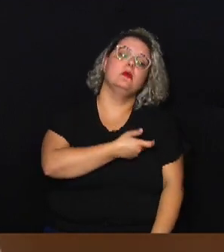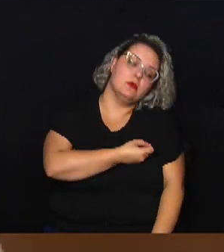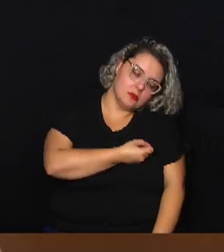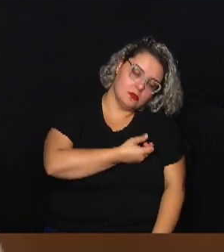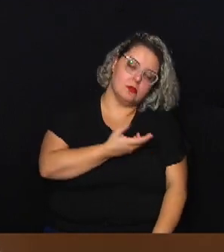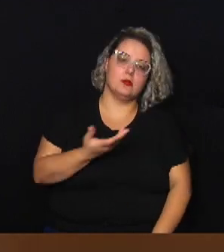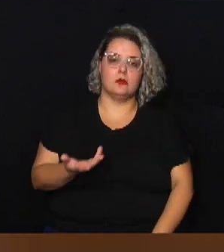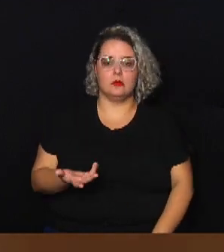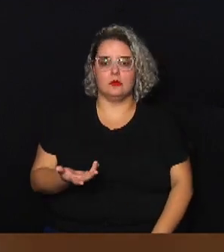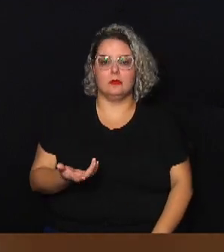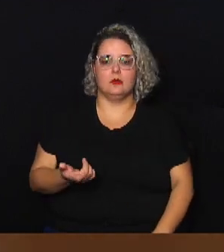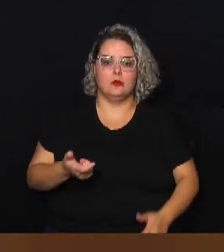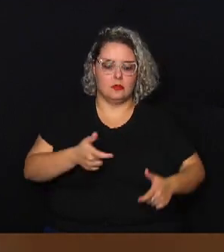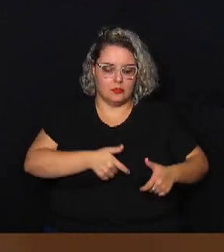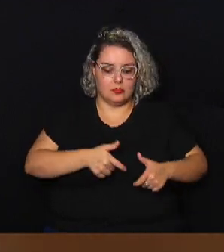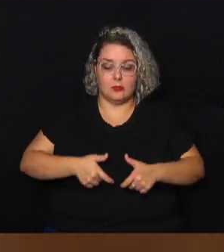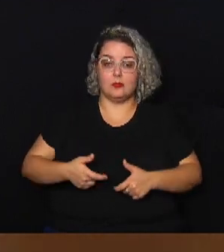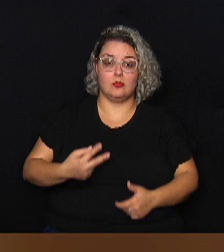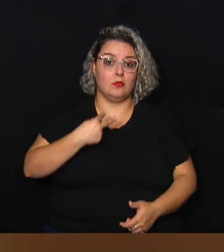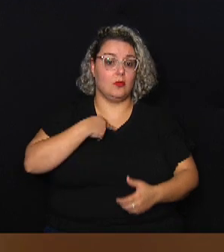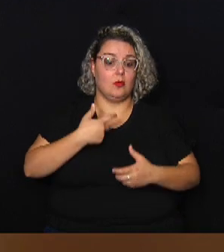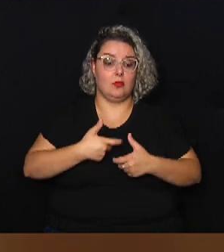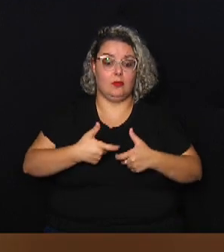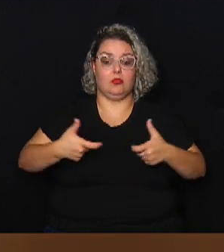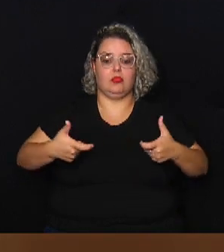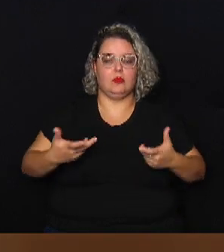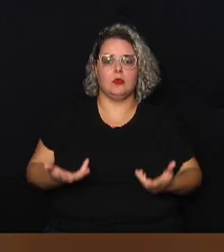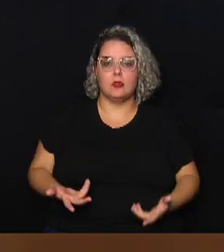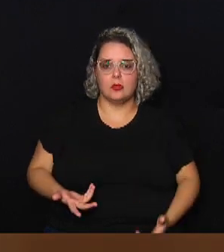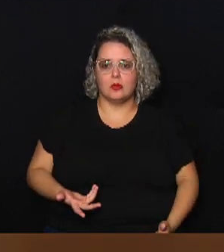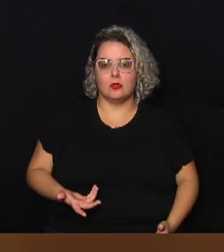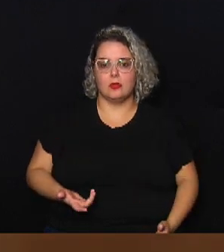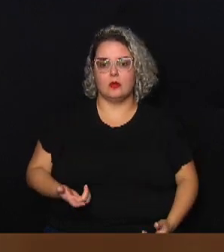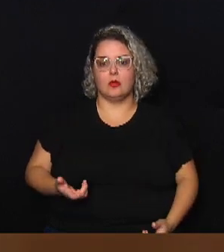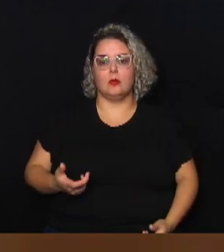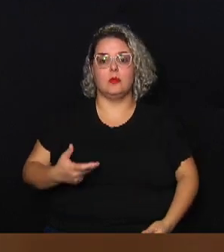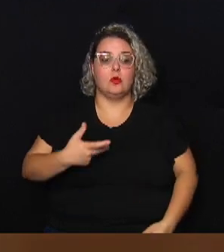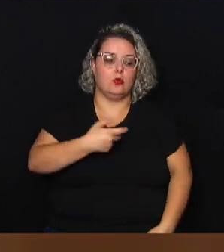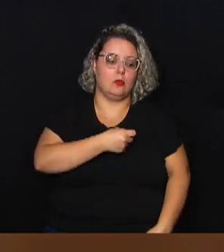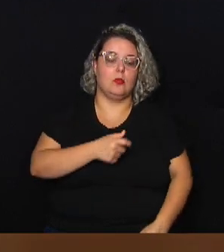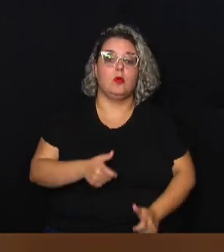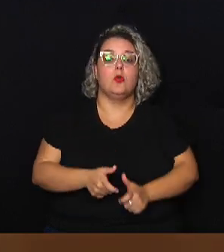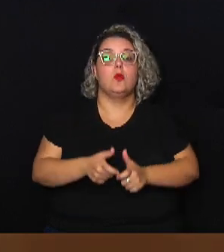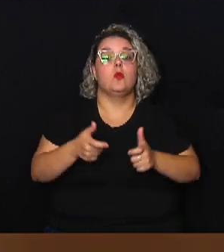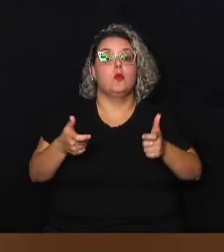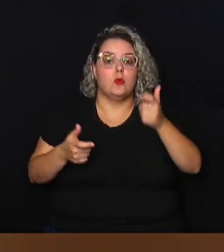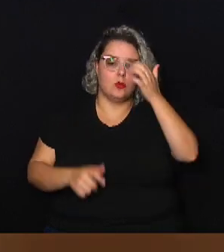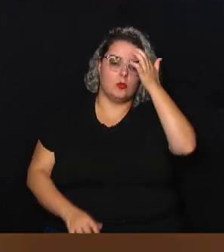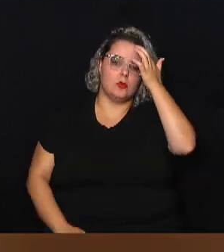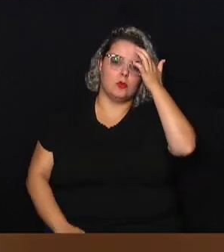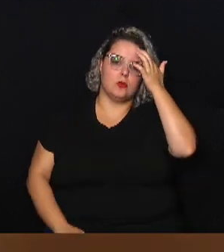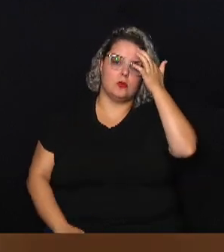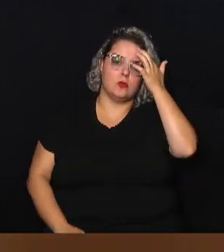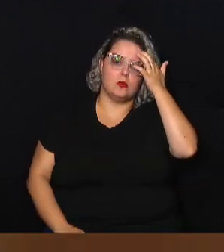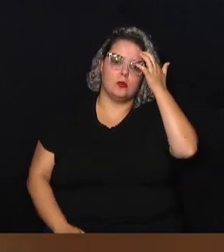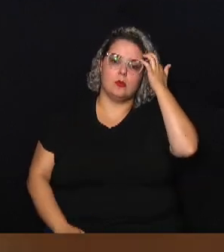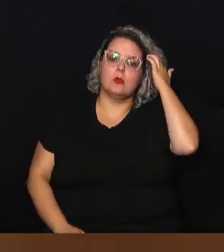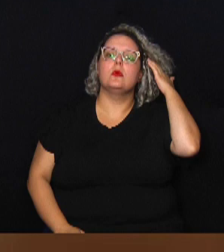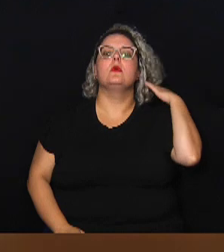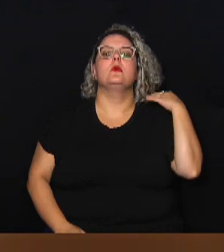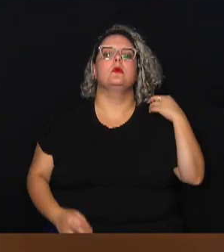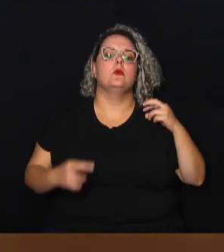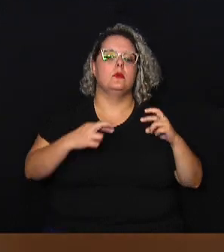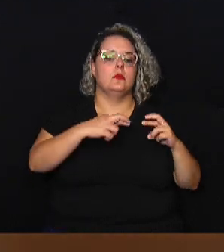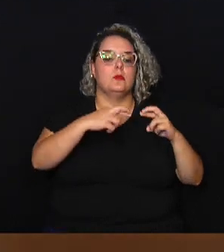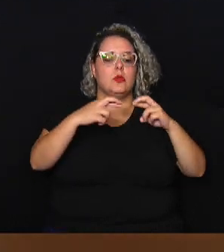não dá para ser grandes aspirações com anestesia local. Para aumentar o volume, o paciente precisa estar monitorizado